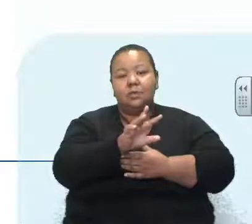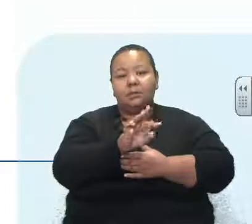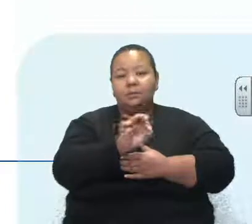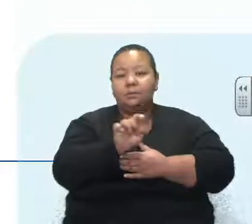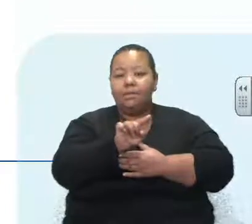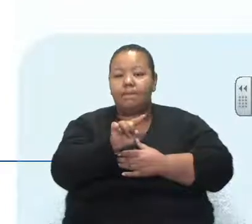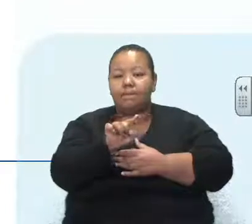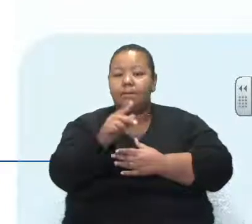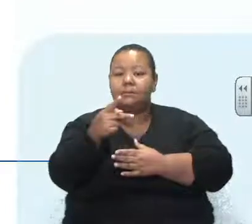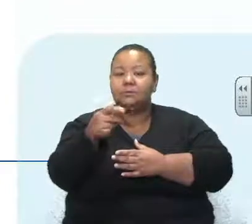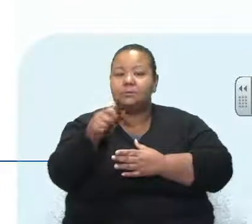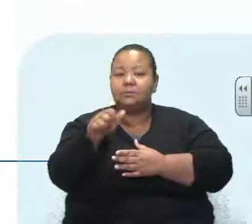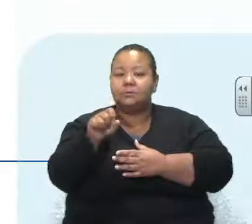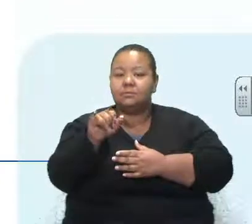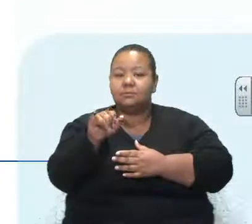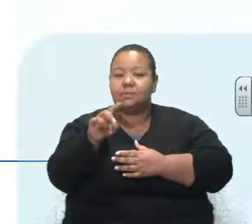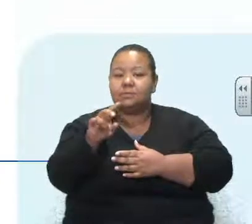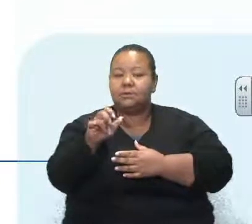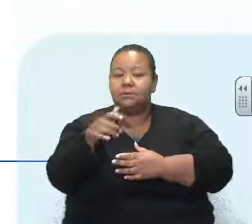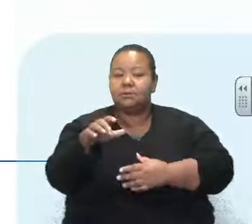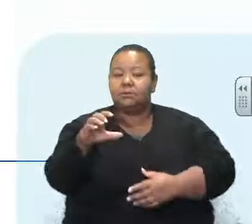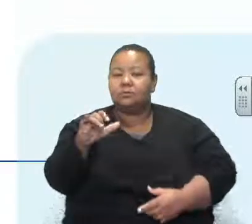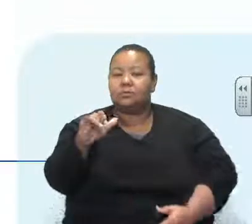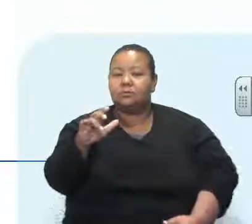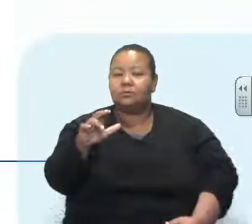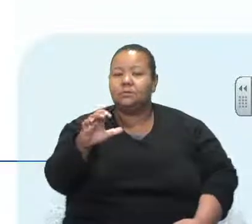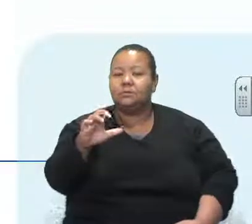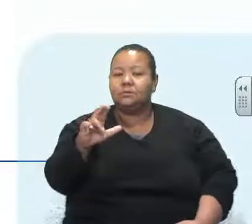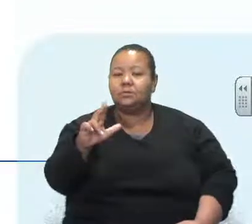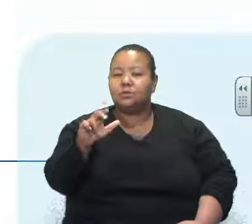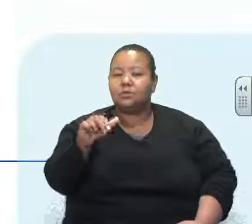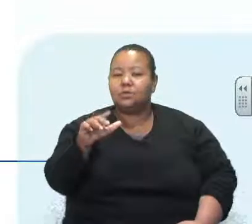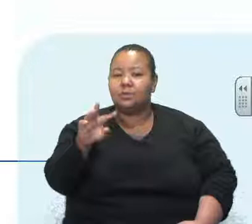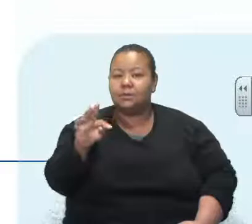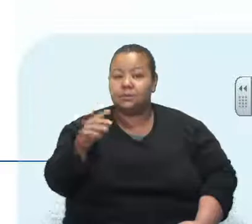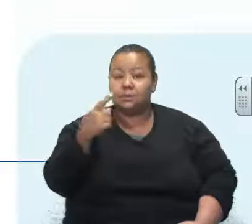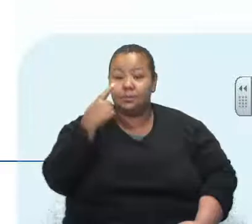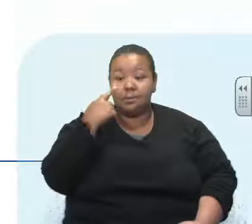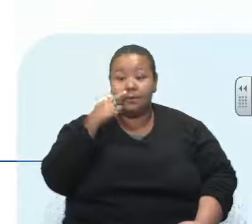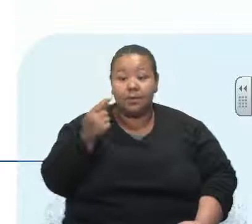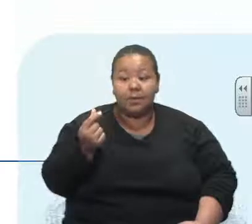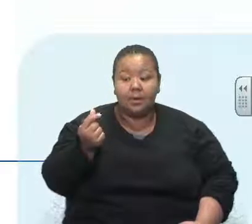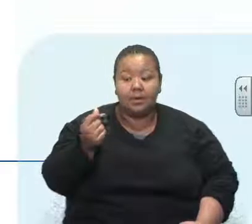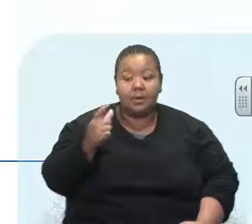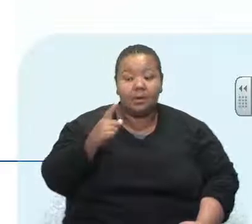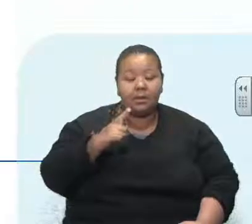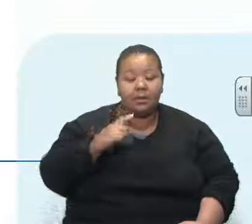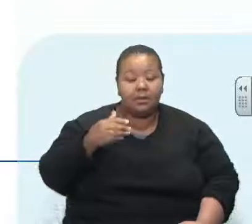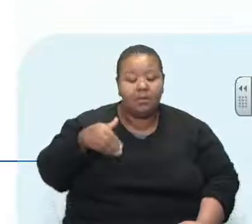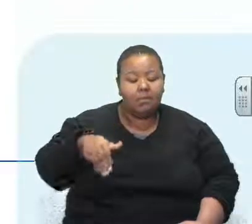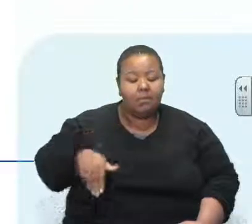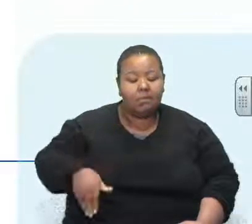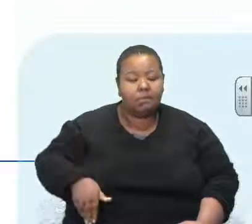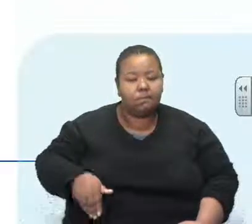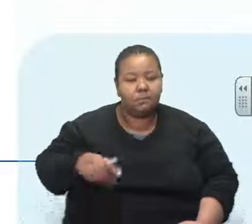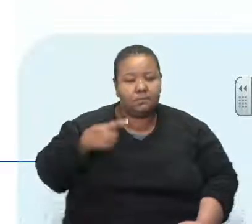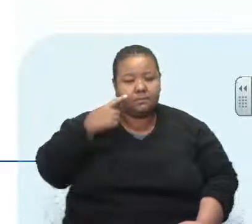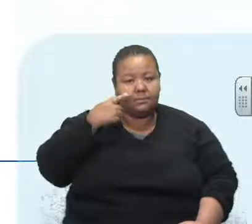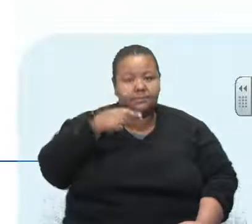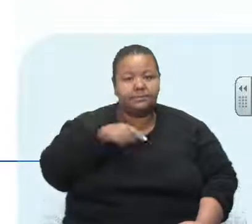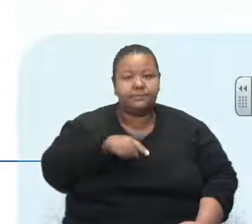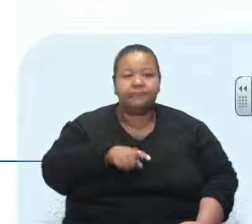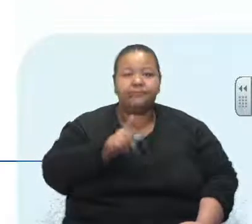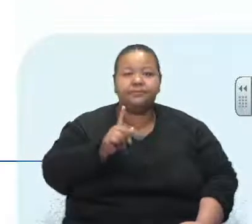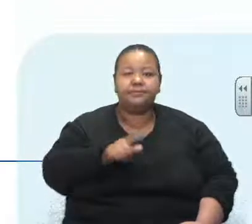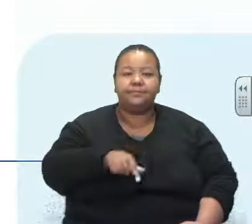precisa girar, ou seja, ele precisa estar ali para financiar as atividades da minha empresa, definido pelo tempo que ela tem. Então, tem